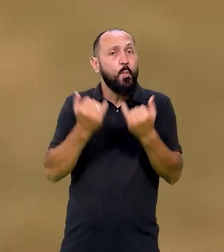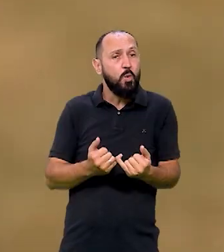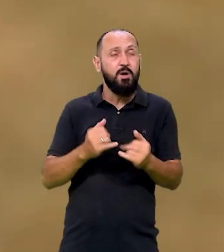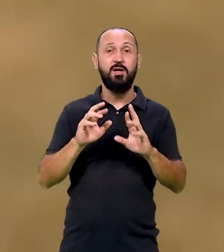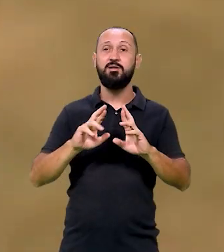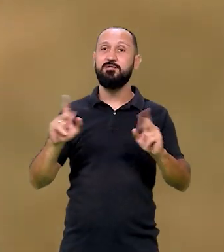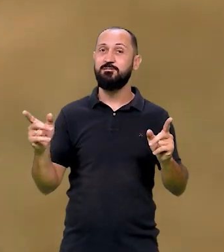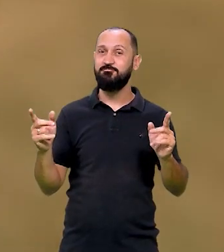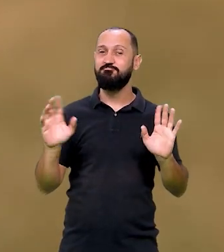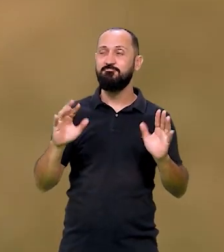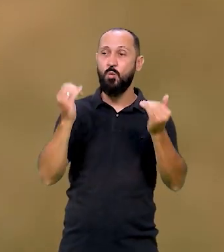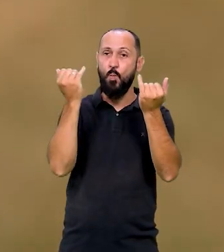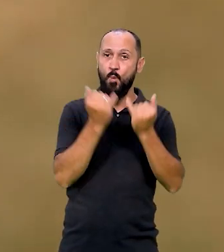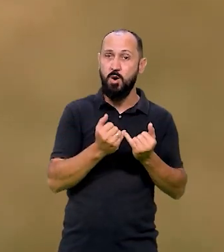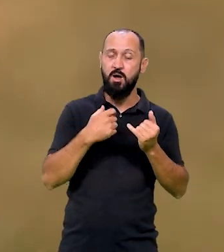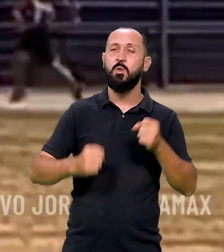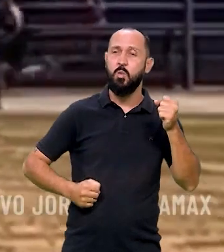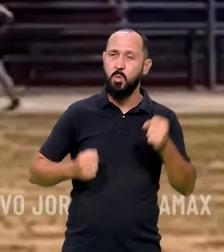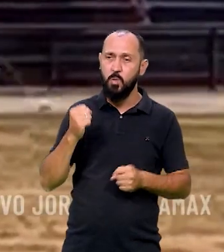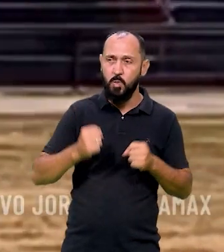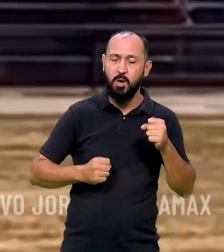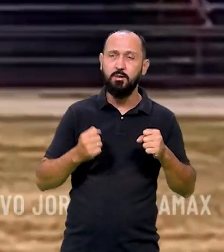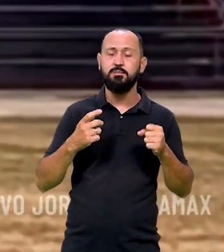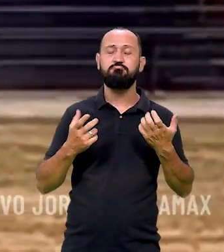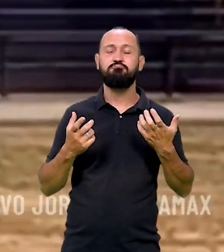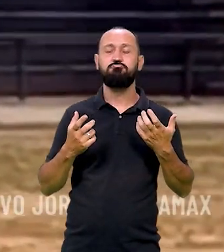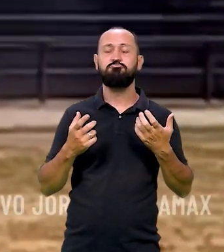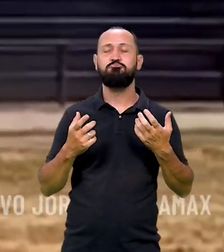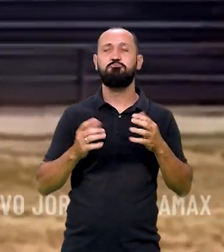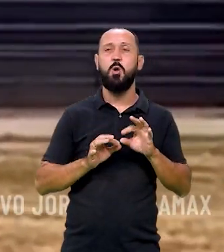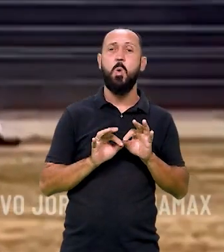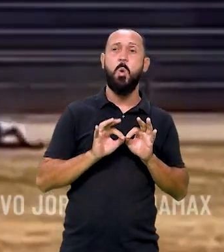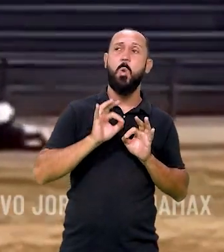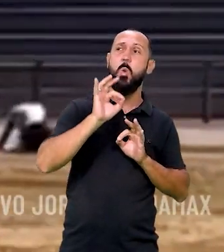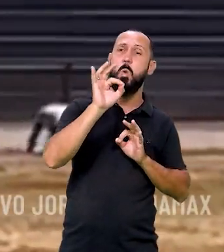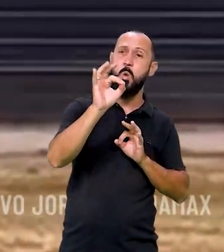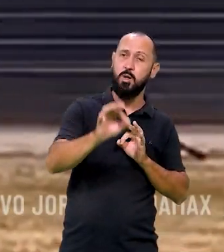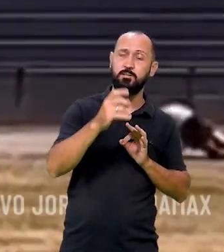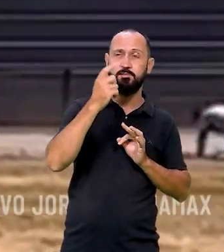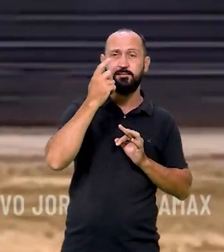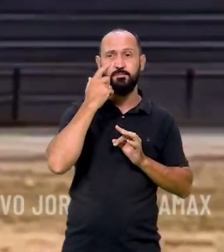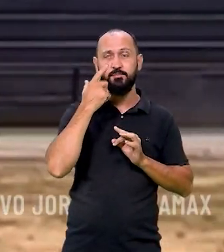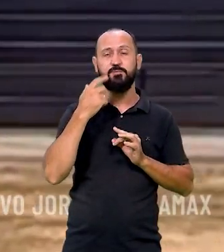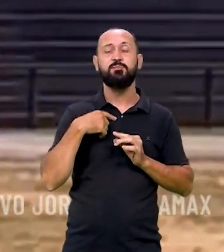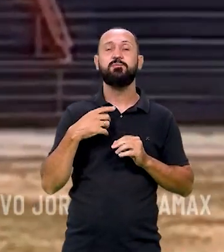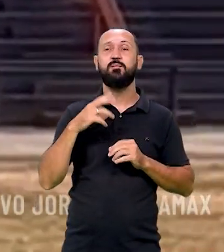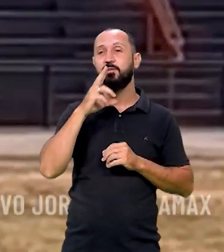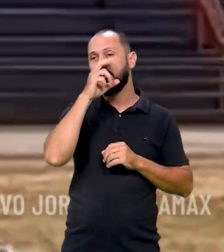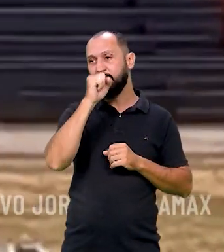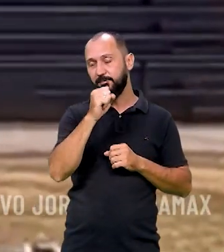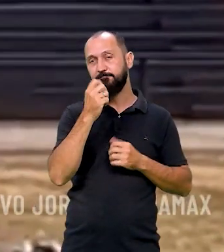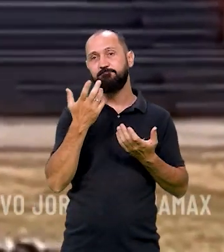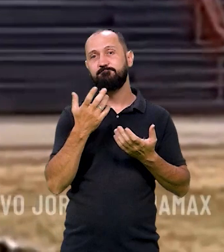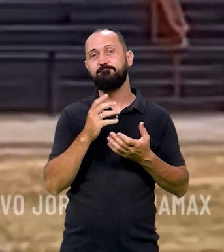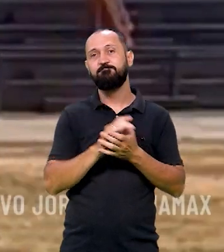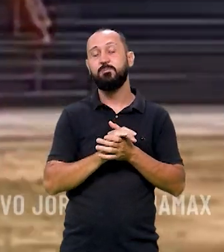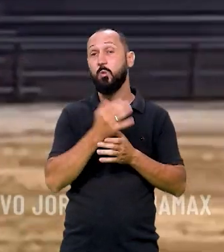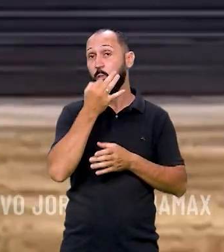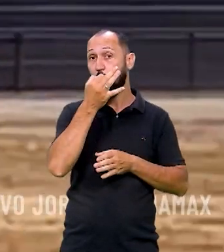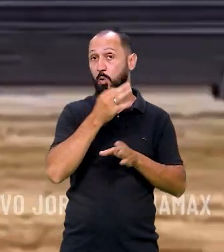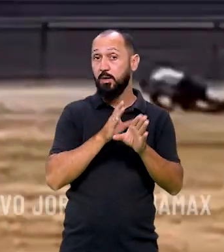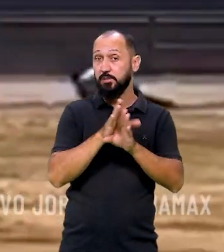perde peso, que é diferente de emagrecer. Emagrecer é reduzir gordura corporal e a perda de peso é o peso na balança, que nem sempre é gordura e